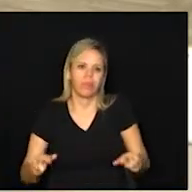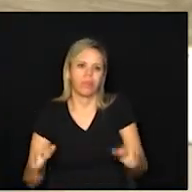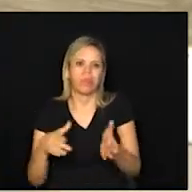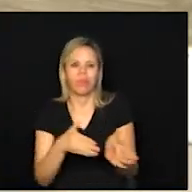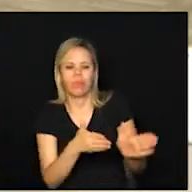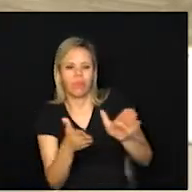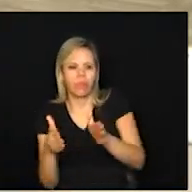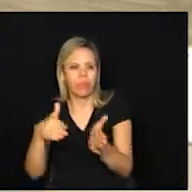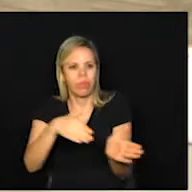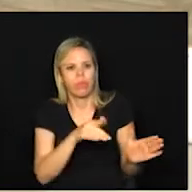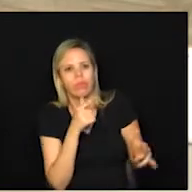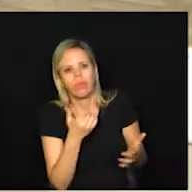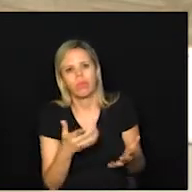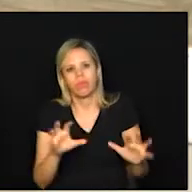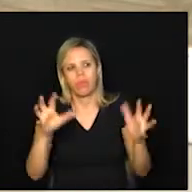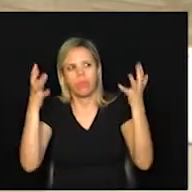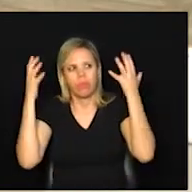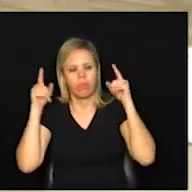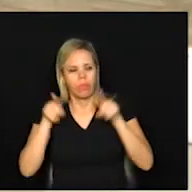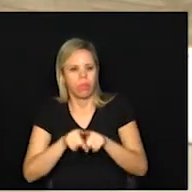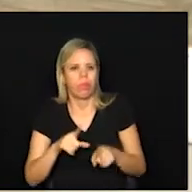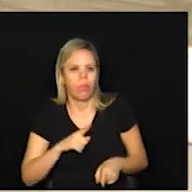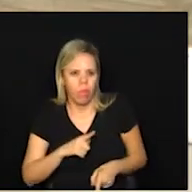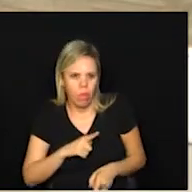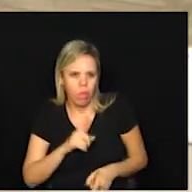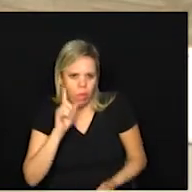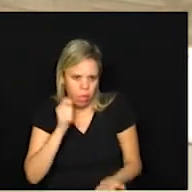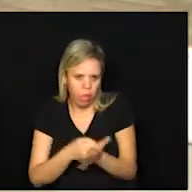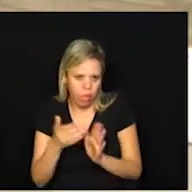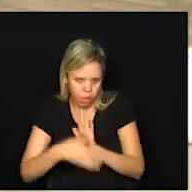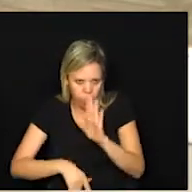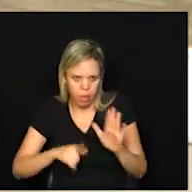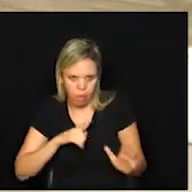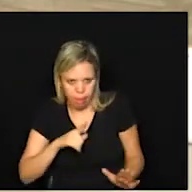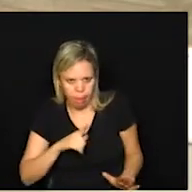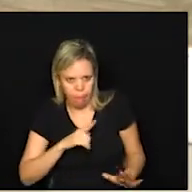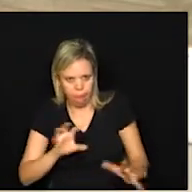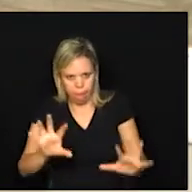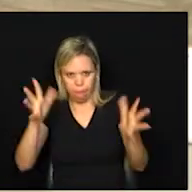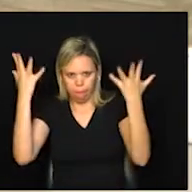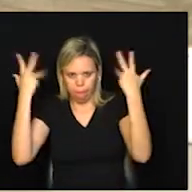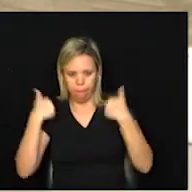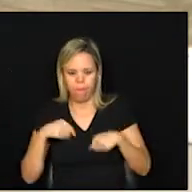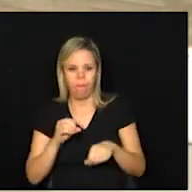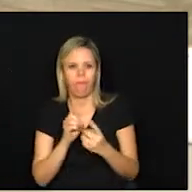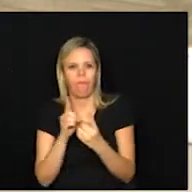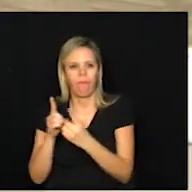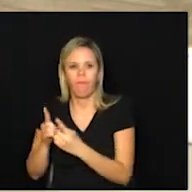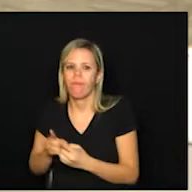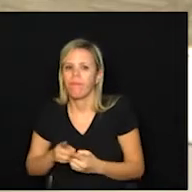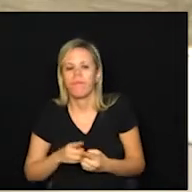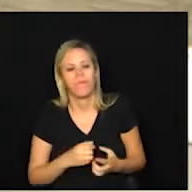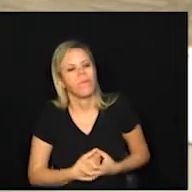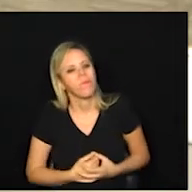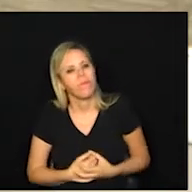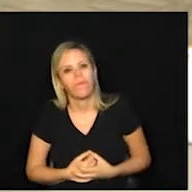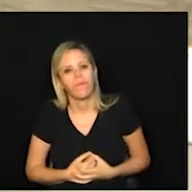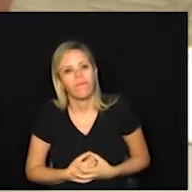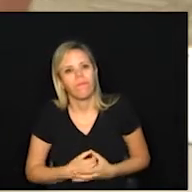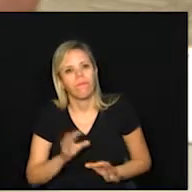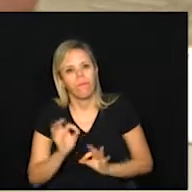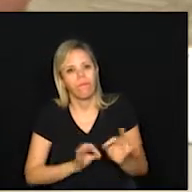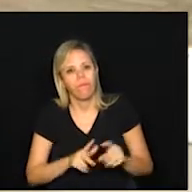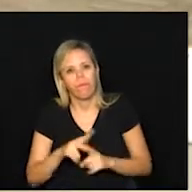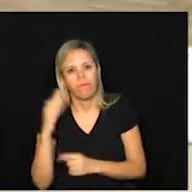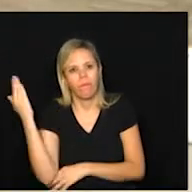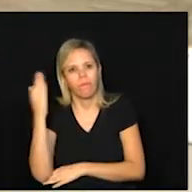dos rios, ribeirões. Eles garantem também que a natureza possa prestar os serviços ambientais, regulação